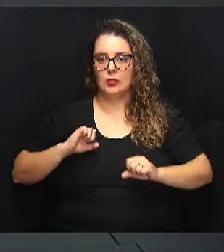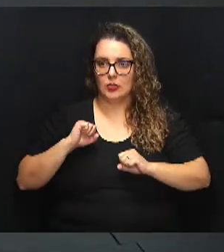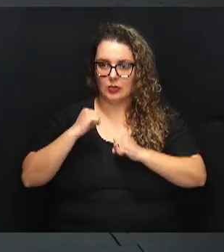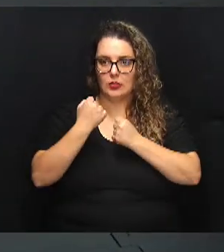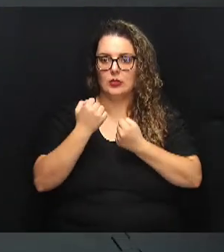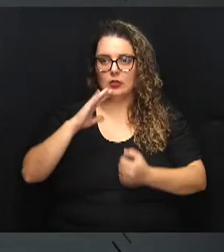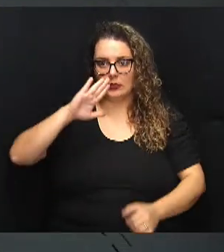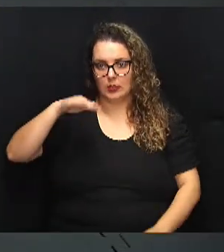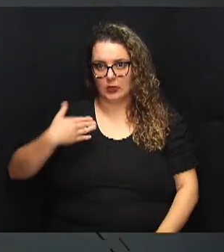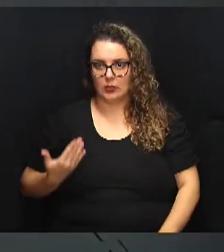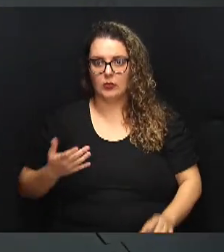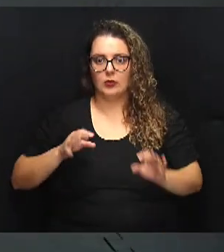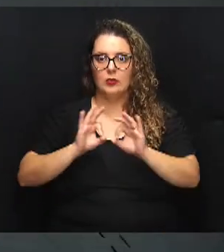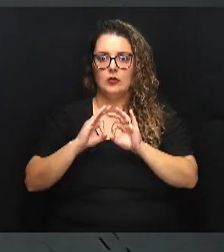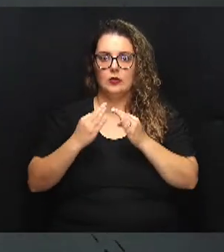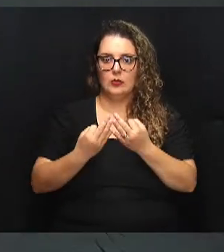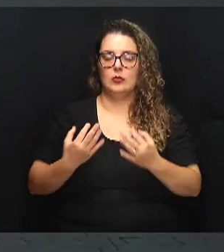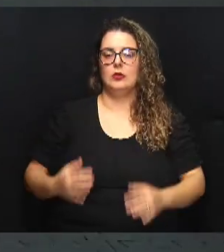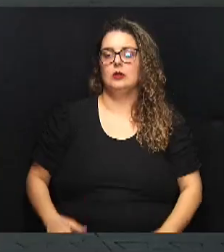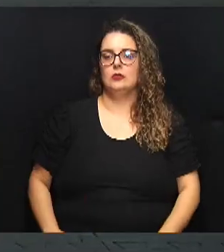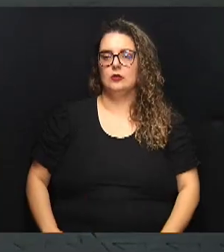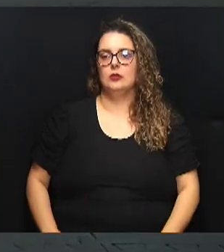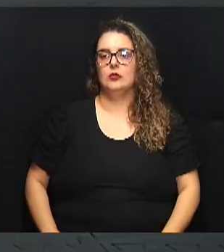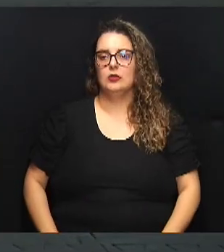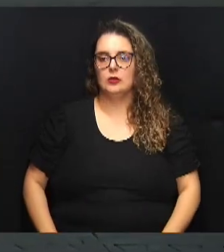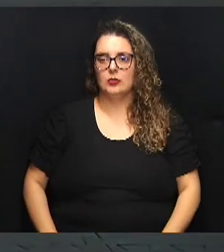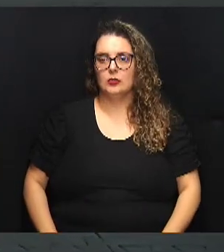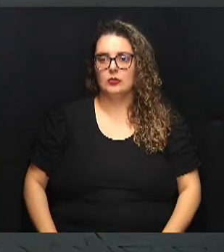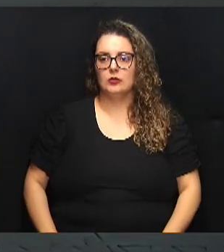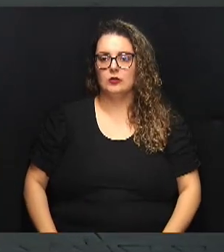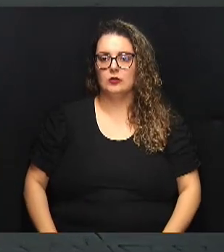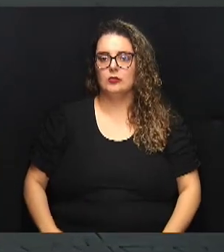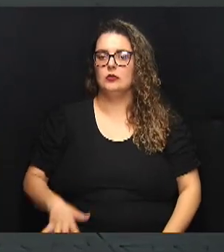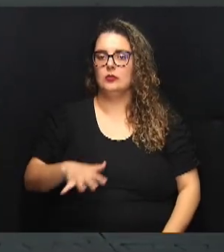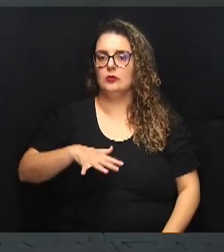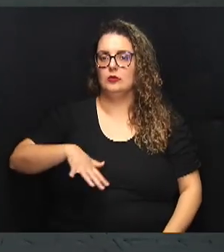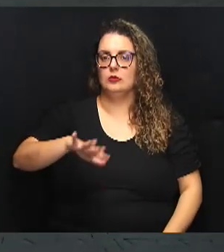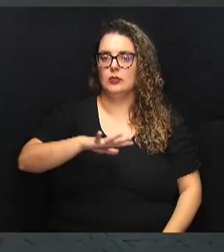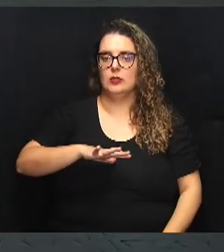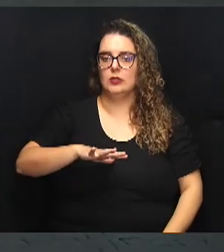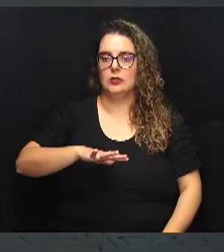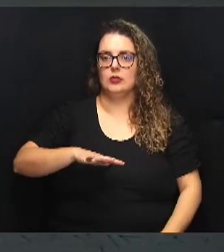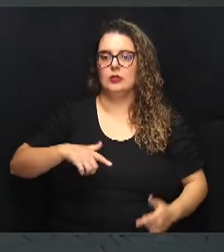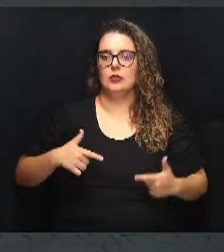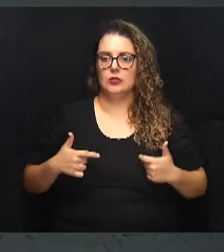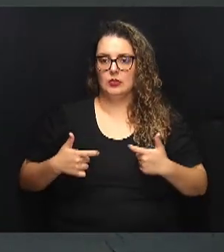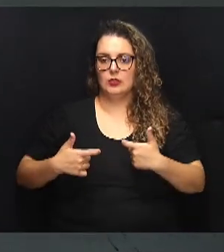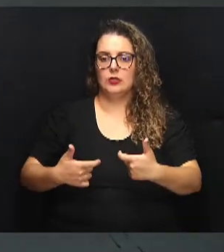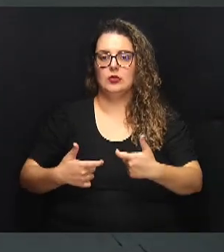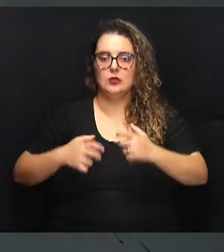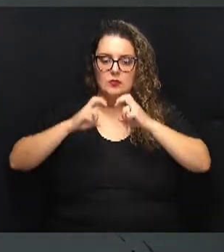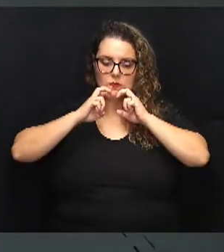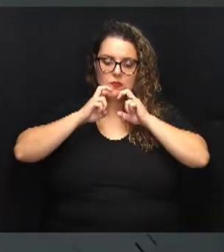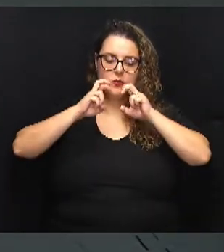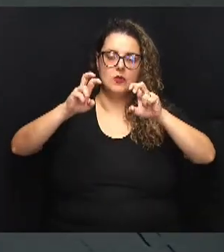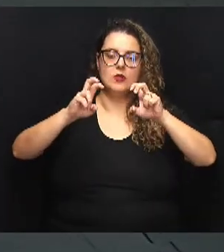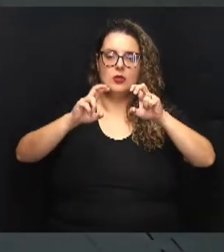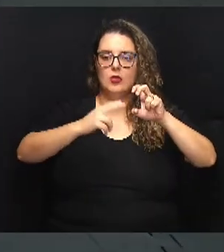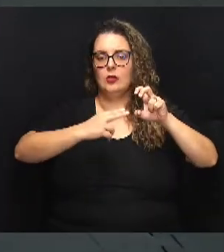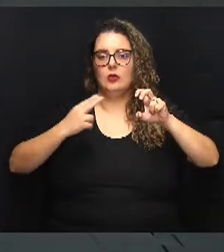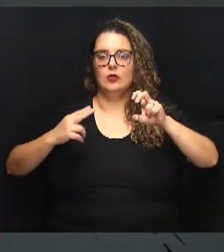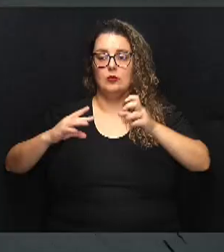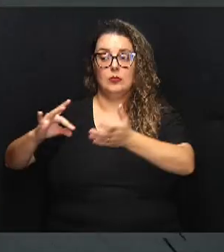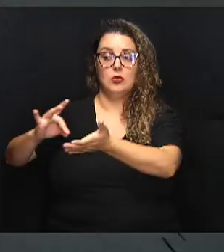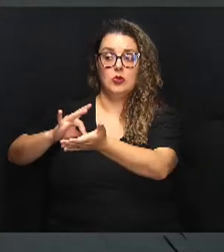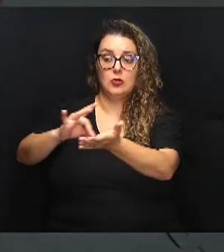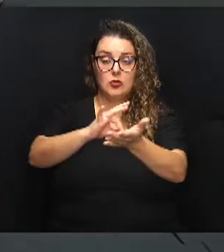da família, ir no meio do campo de batalha, gritar o seu nome para que os outros inimigos